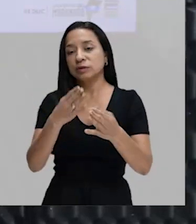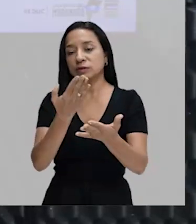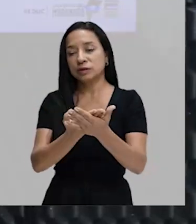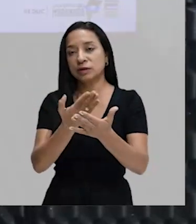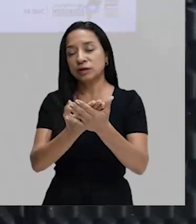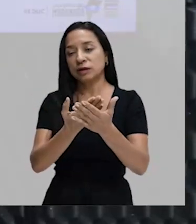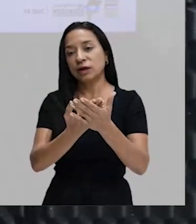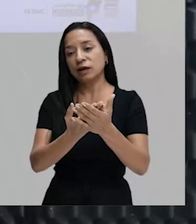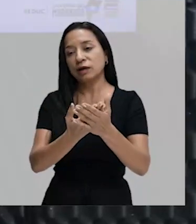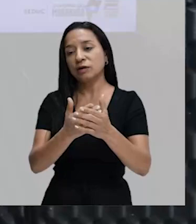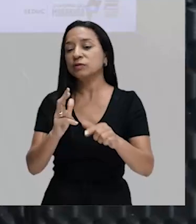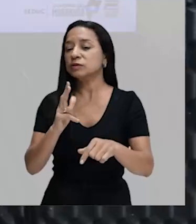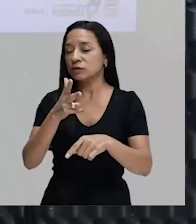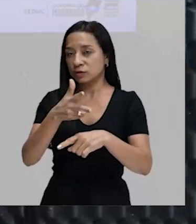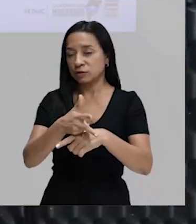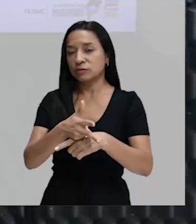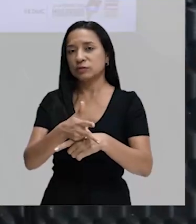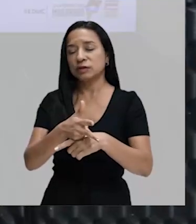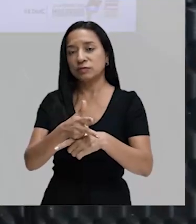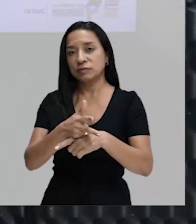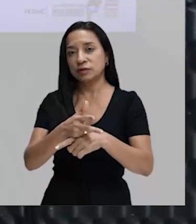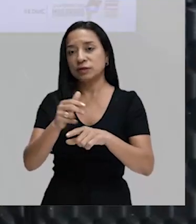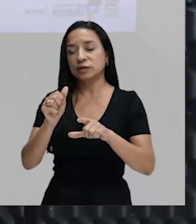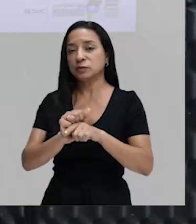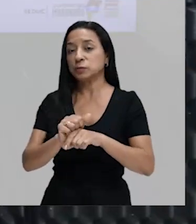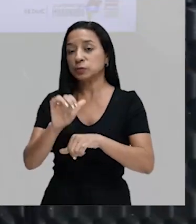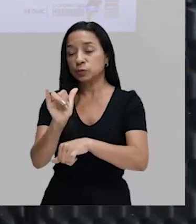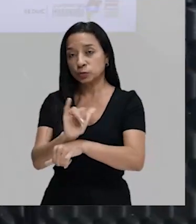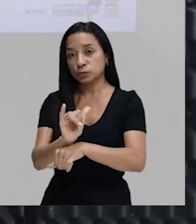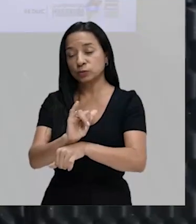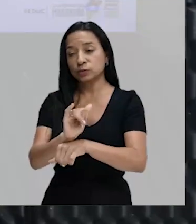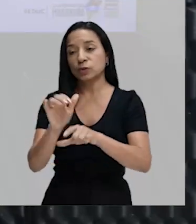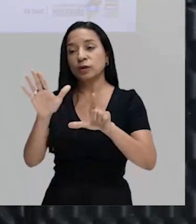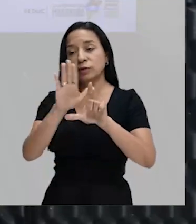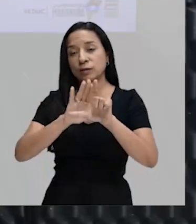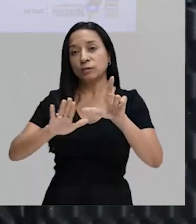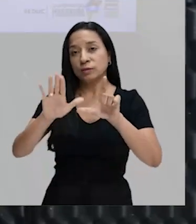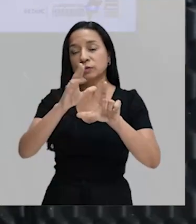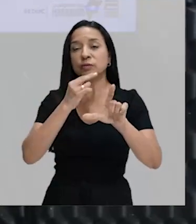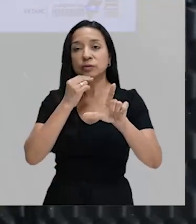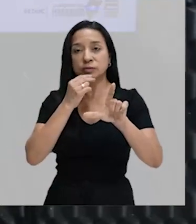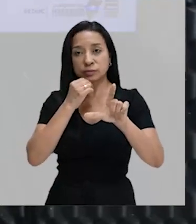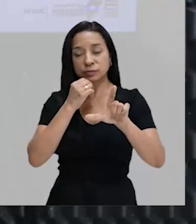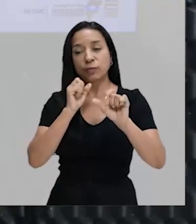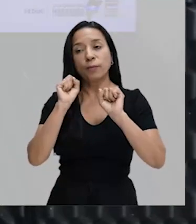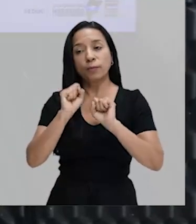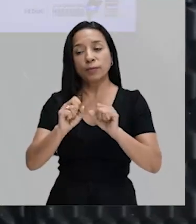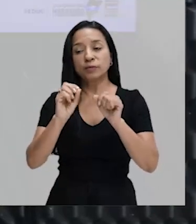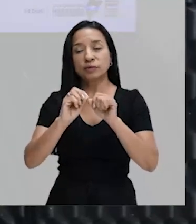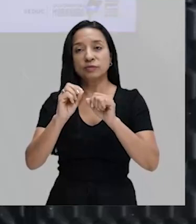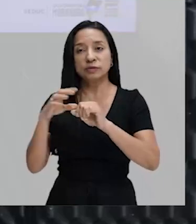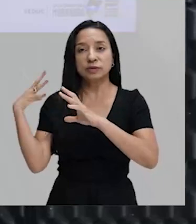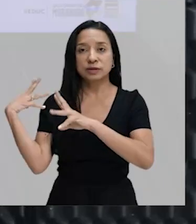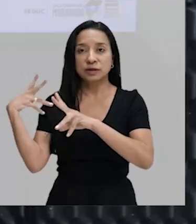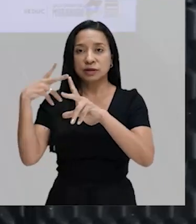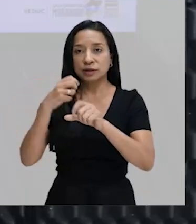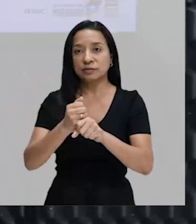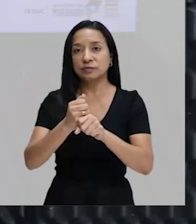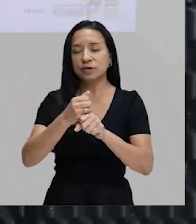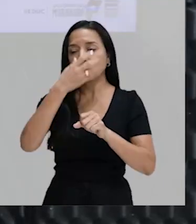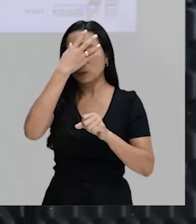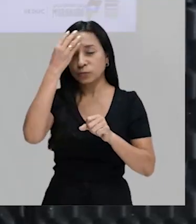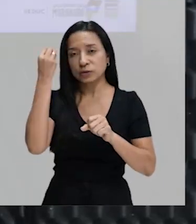ficam gravadas lá no YouTube, plataforma Gonçalves Dias, para que você possa fazer aquela revisão quando você